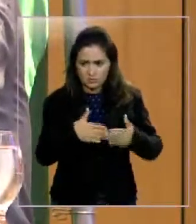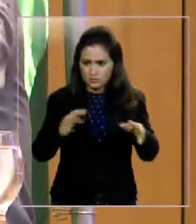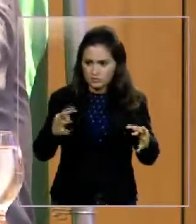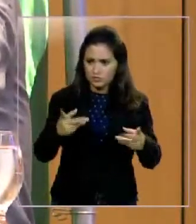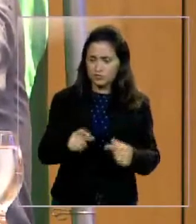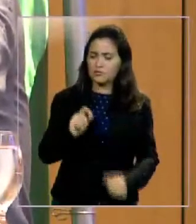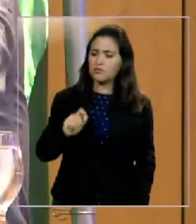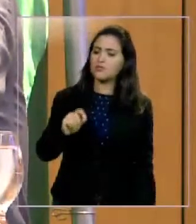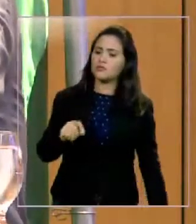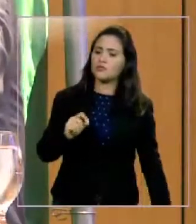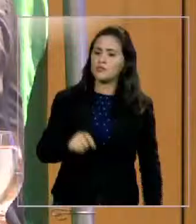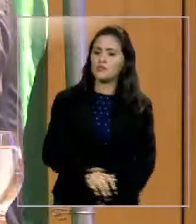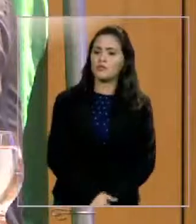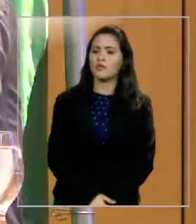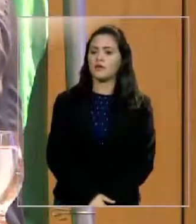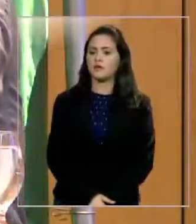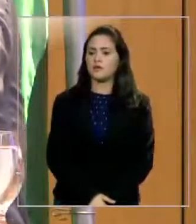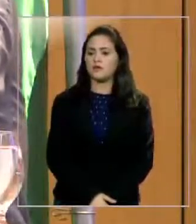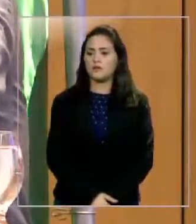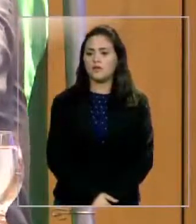de